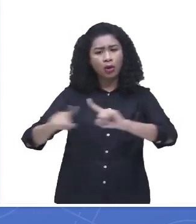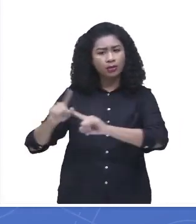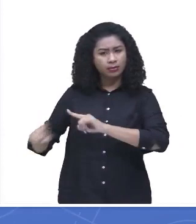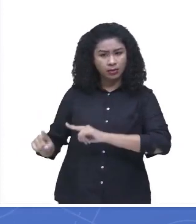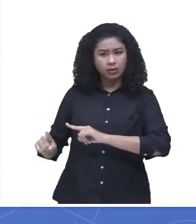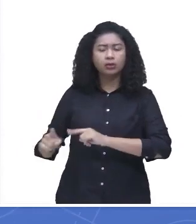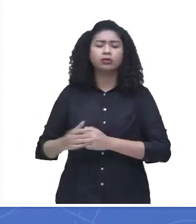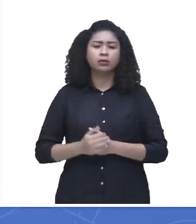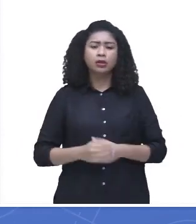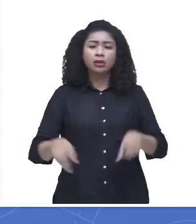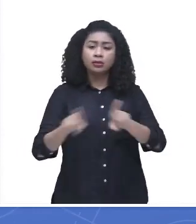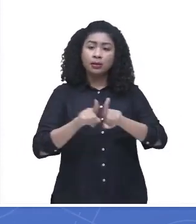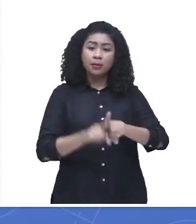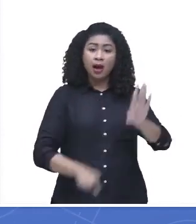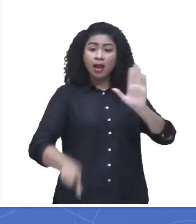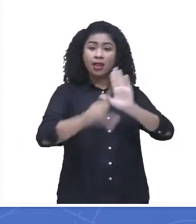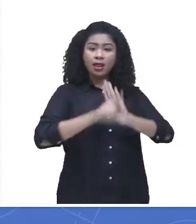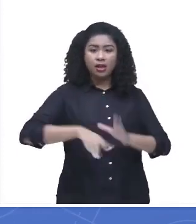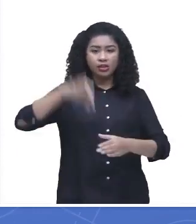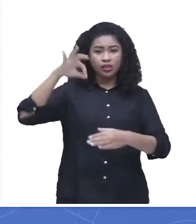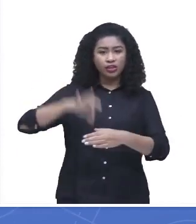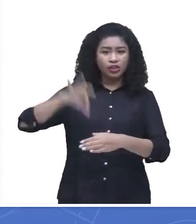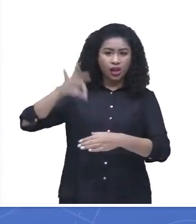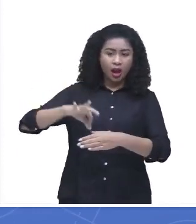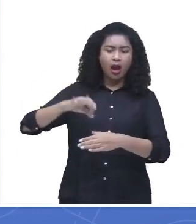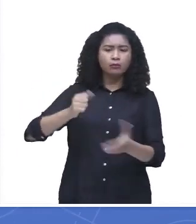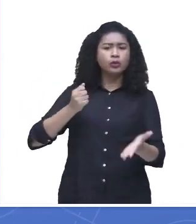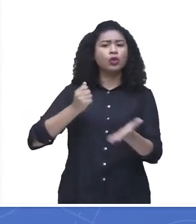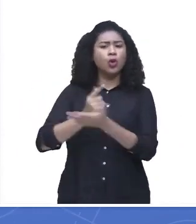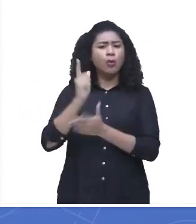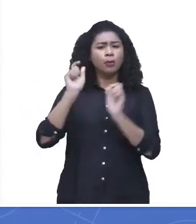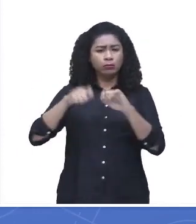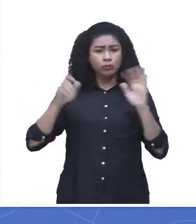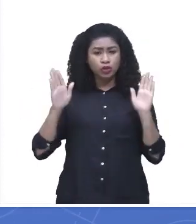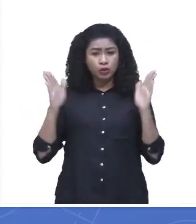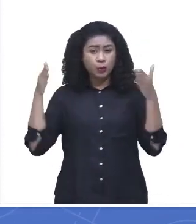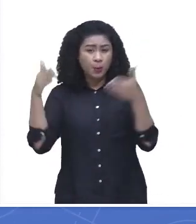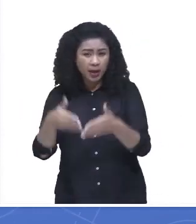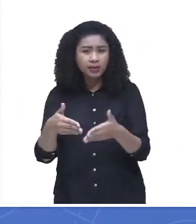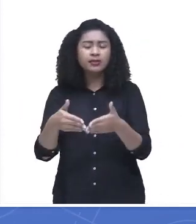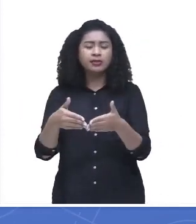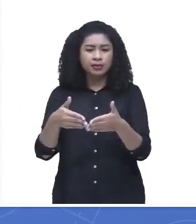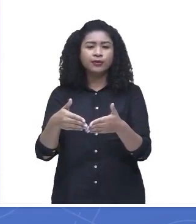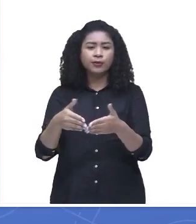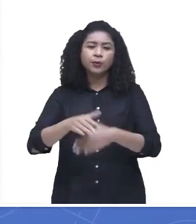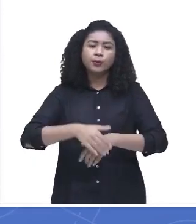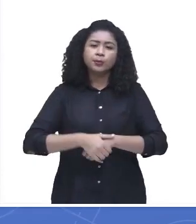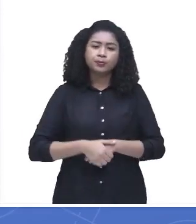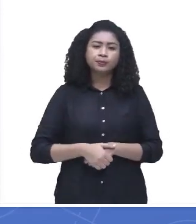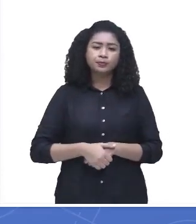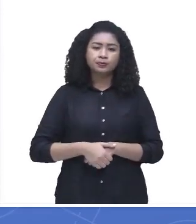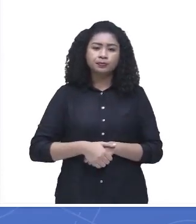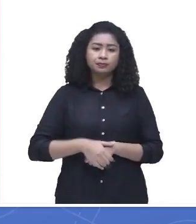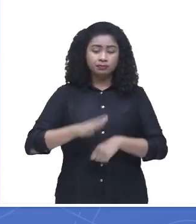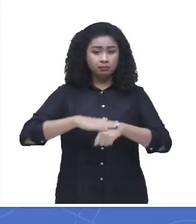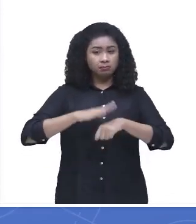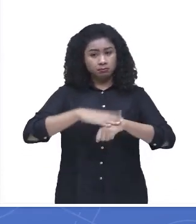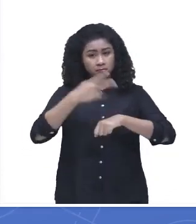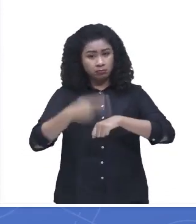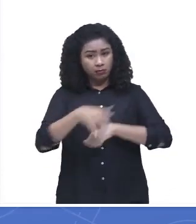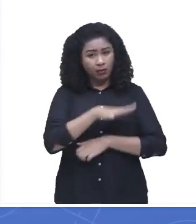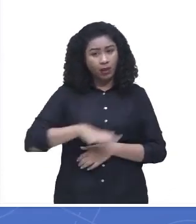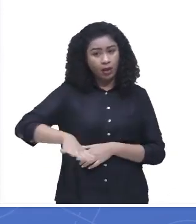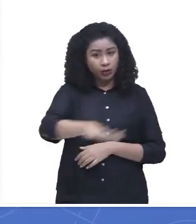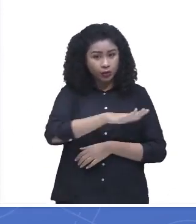ou seja, só que podia se comprar o chá da Companhia das Índias Orientais, eles vão restabelecer as Índias Orientais. Então, nós